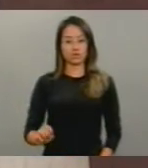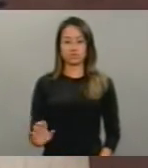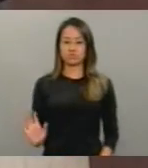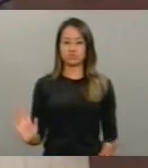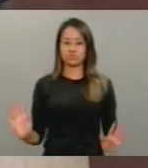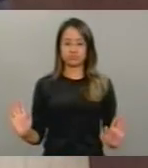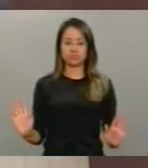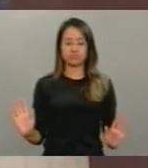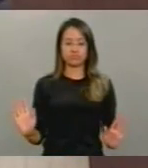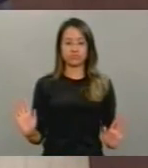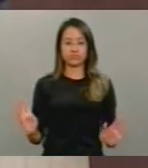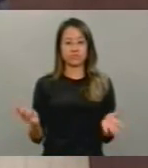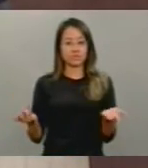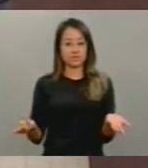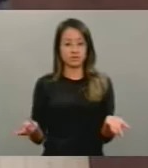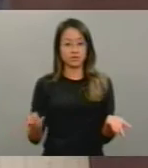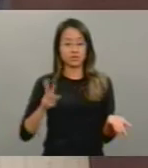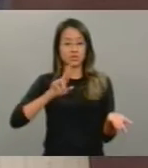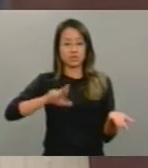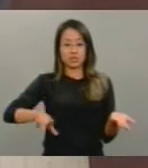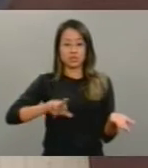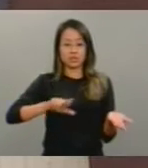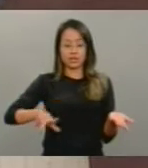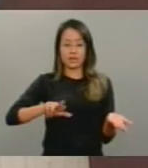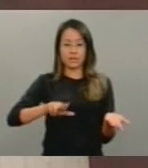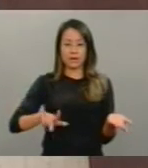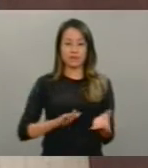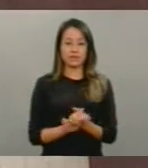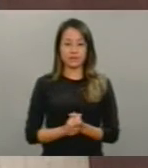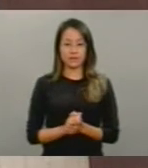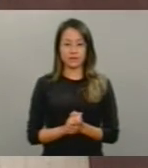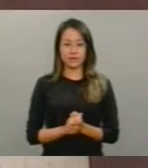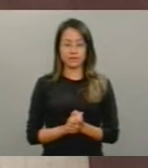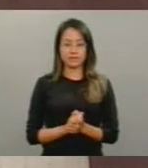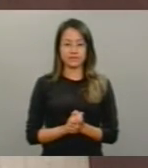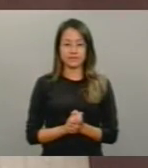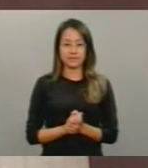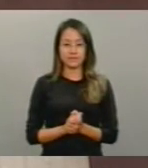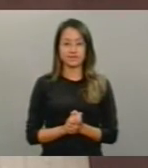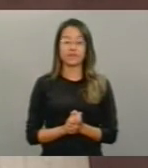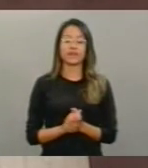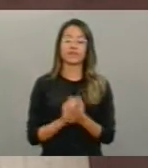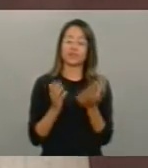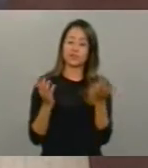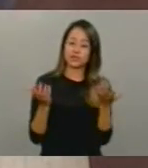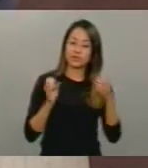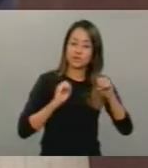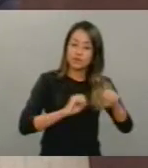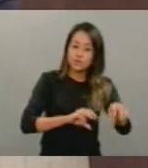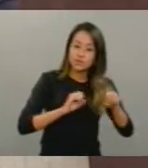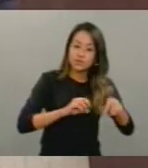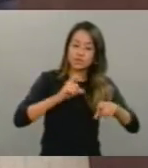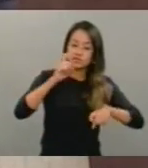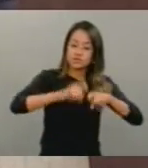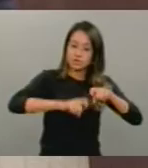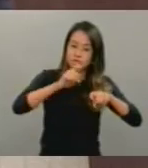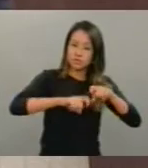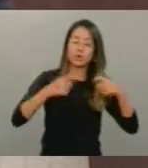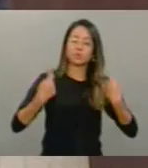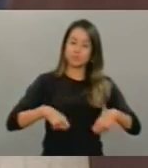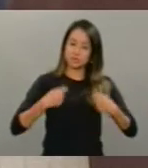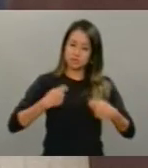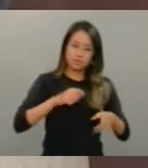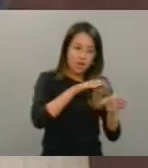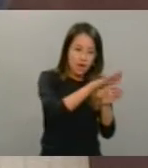que não é na esfera penal que os problemas da educação sexual e reprodutiva, os